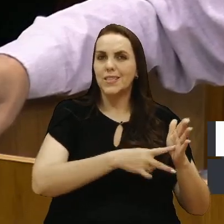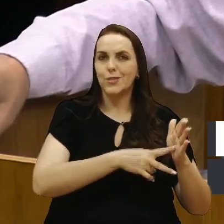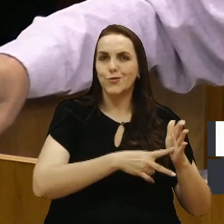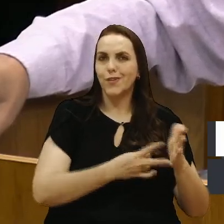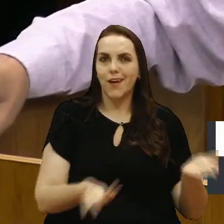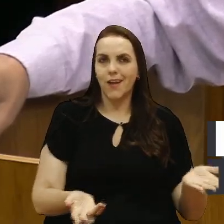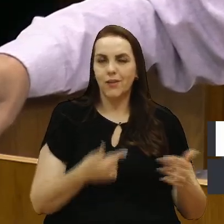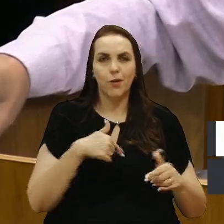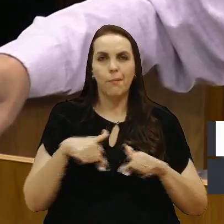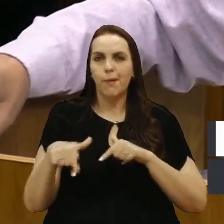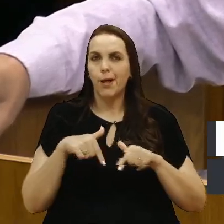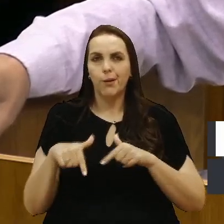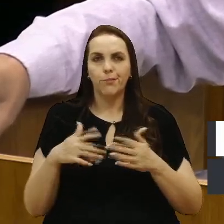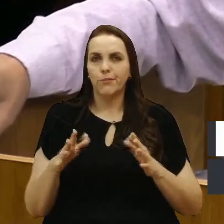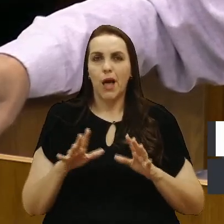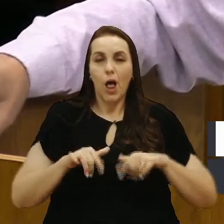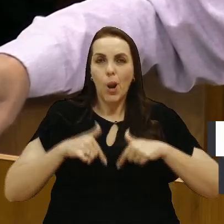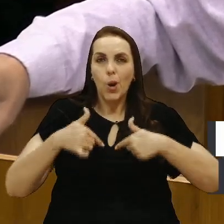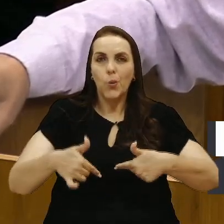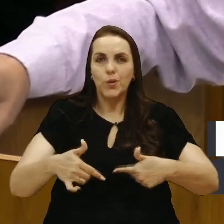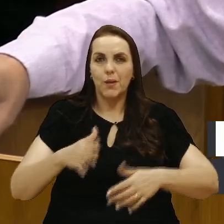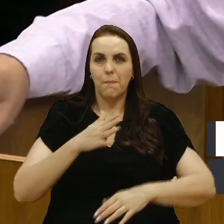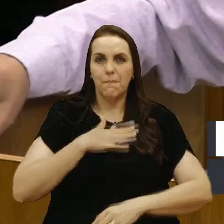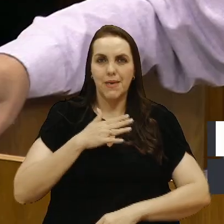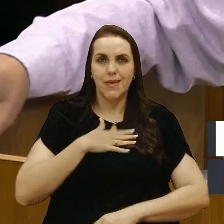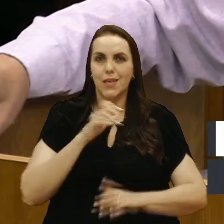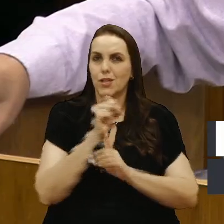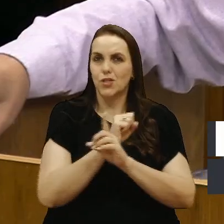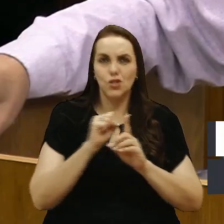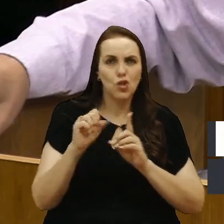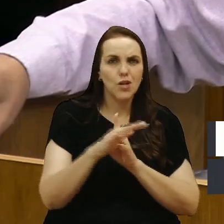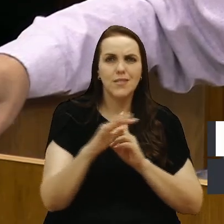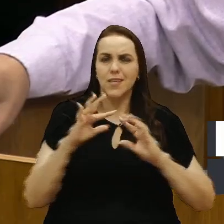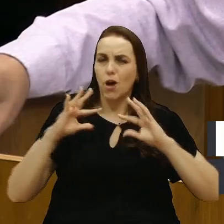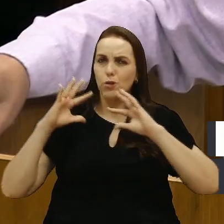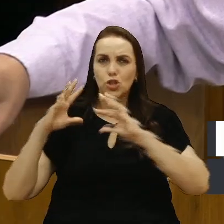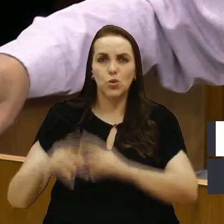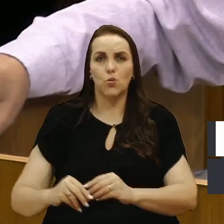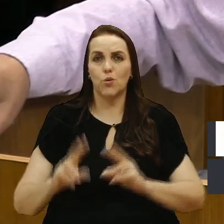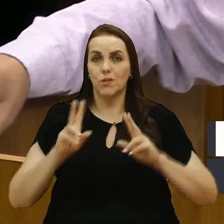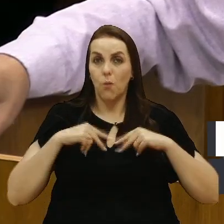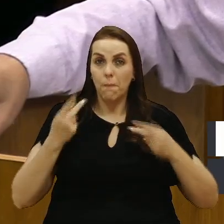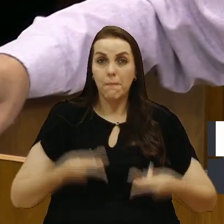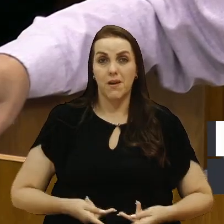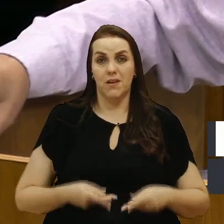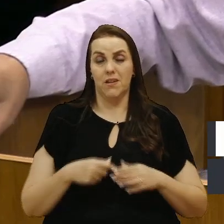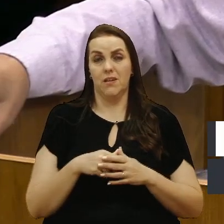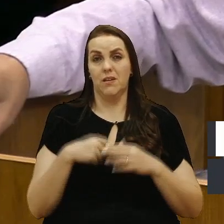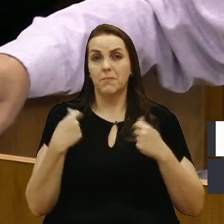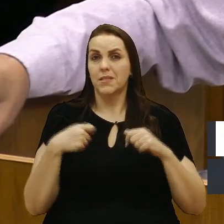luta minha, é uma luta social, uma luta de todos, é uma luta humana. Chegou a hora da gente